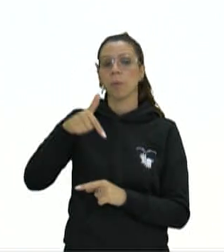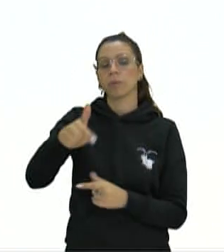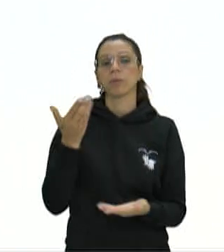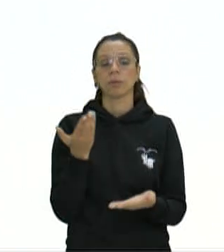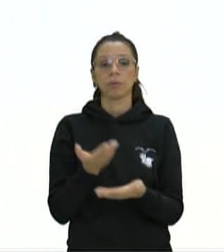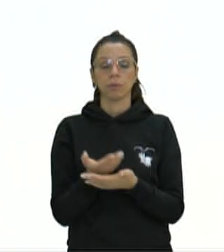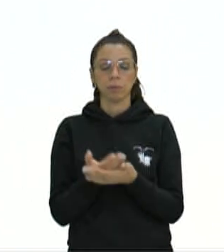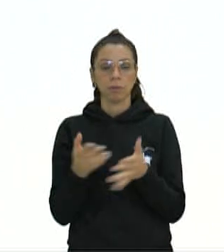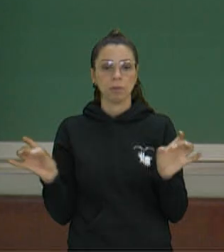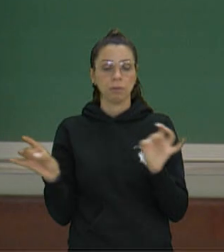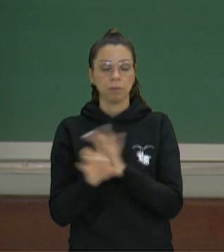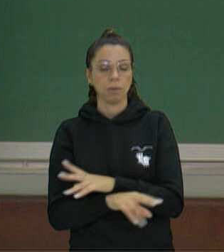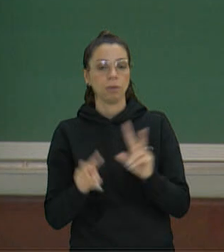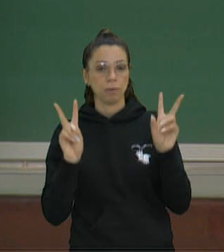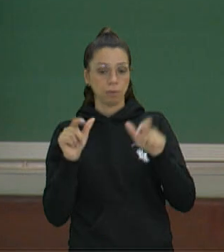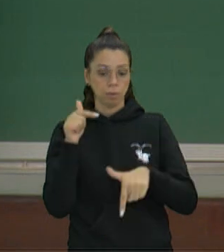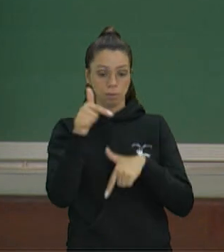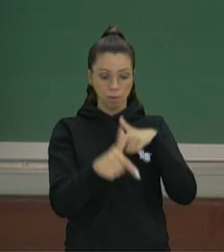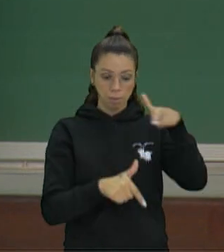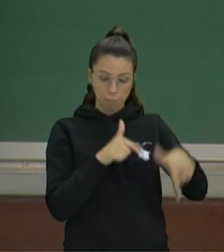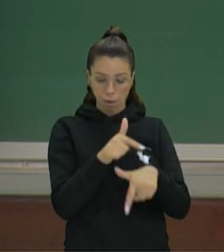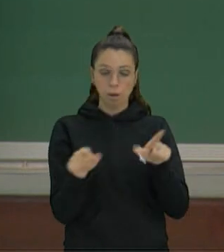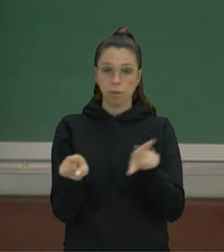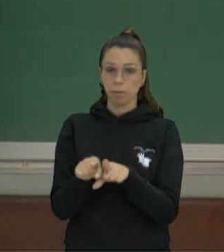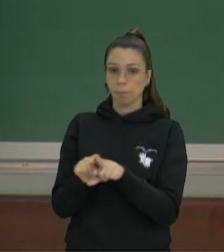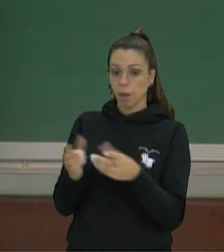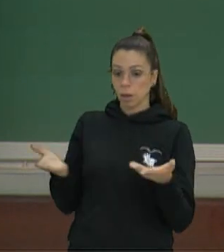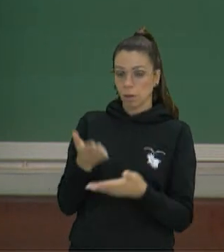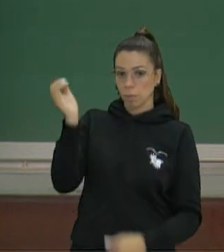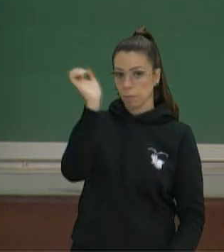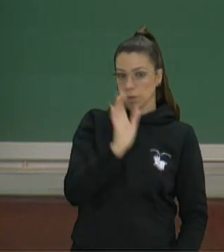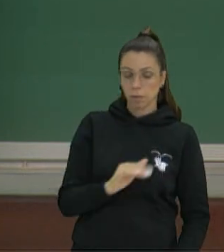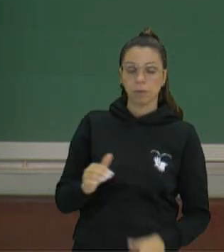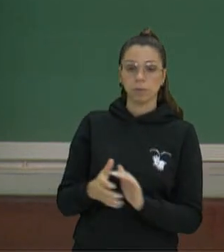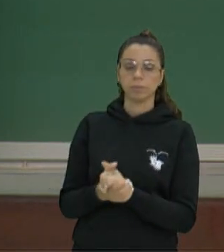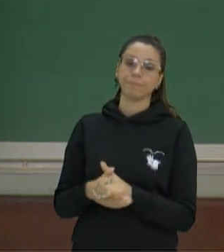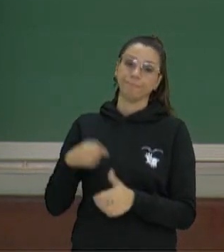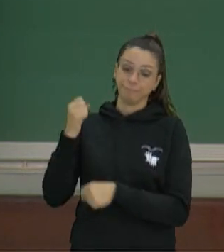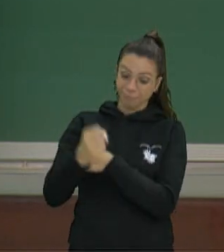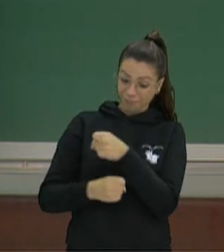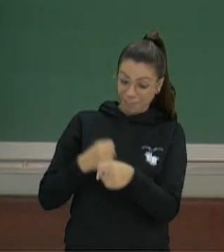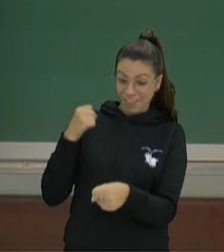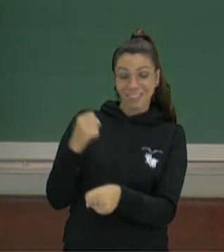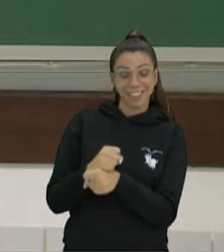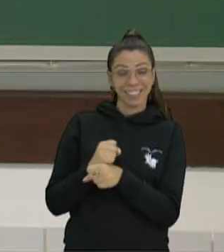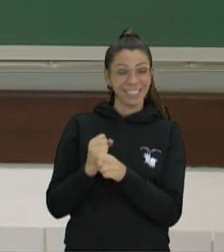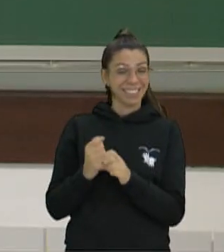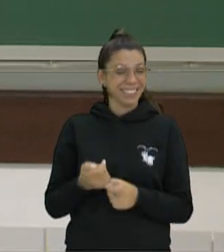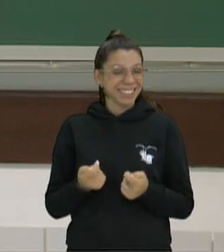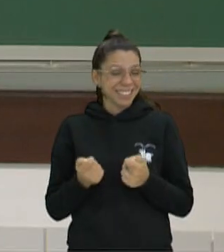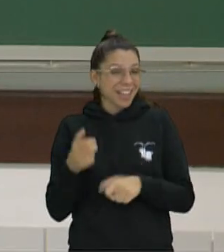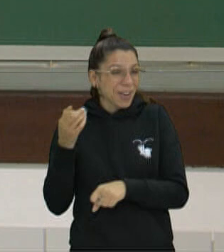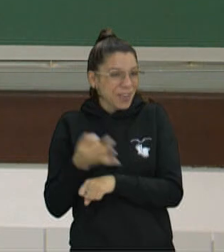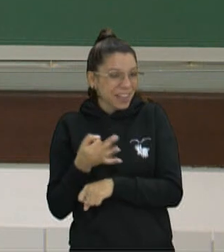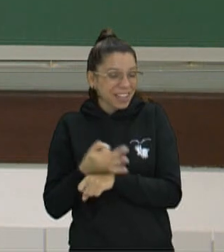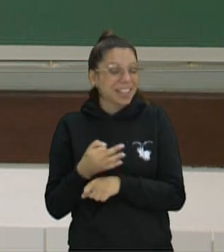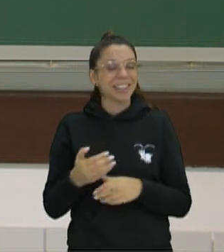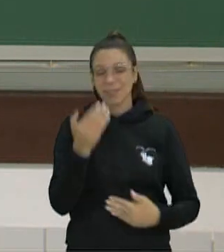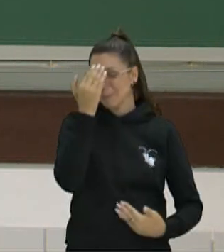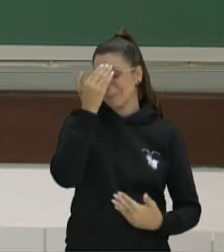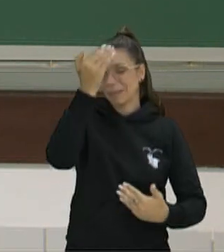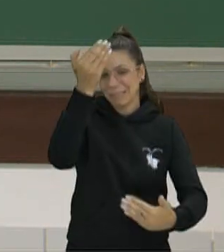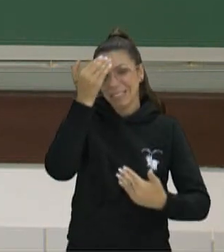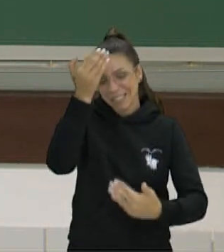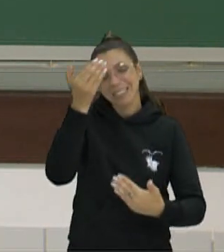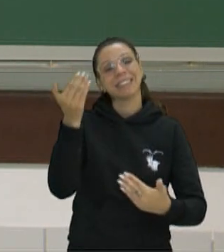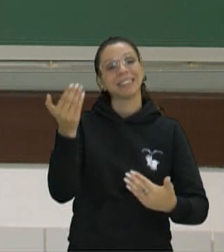aula, encerraremos o assunto trabalho, falando sobre ele no Brasil. E o ano letivo está se encerrando, aguentem firme. Então, obrigada, gente,